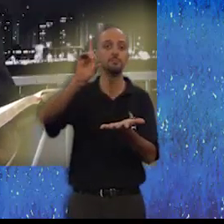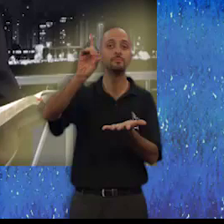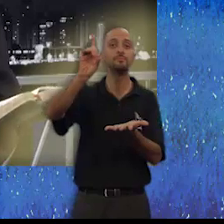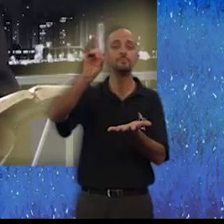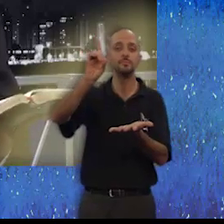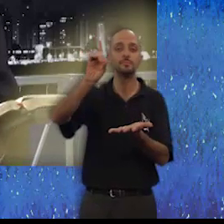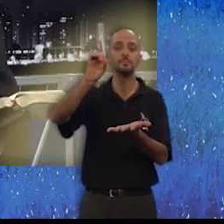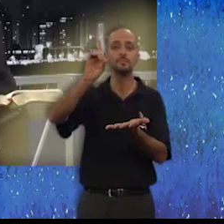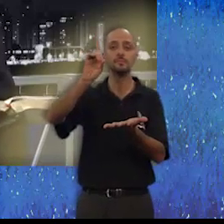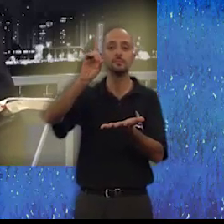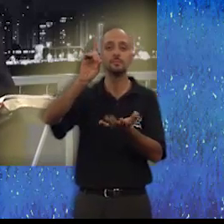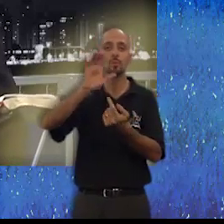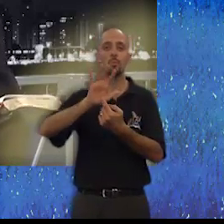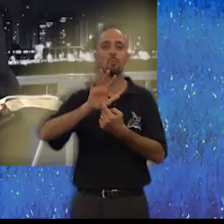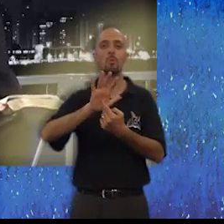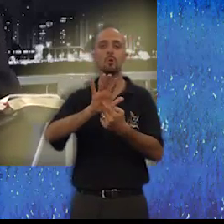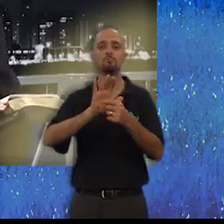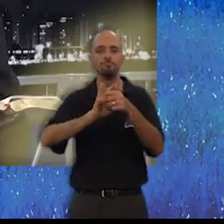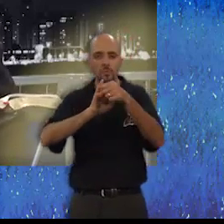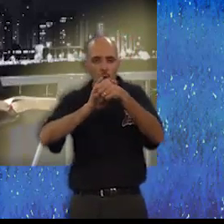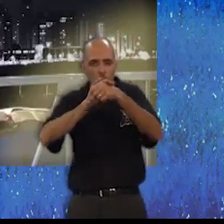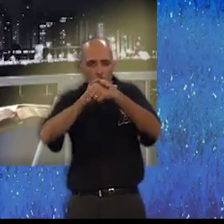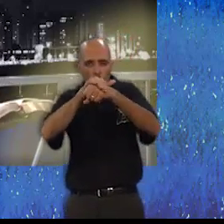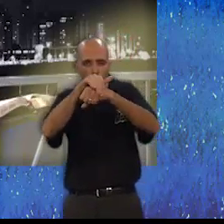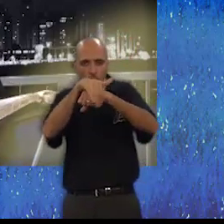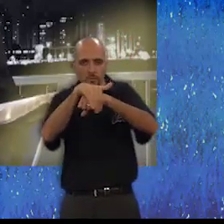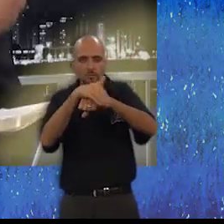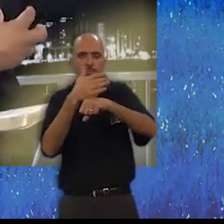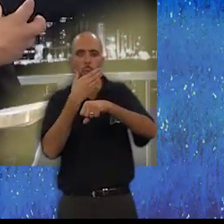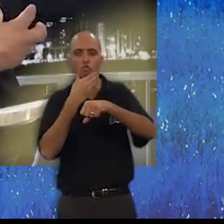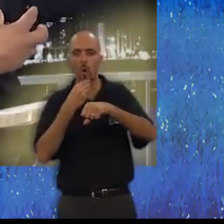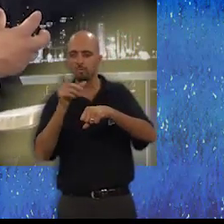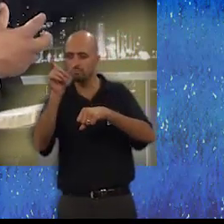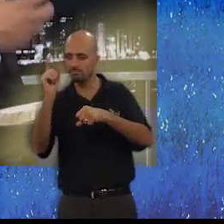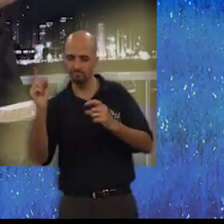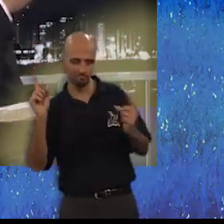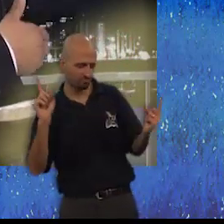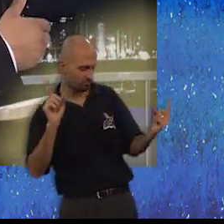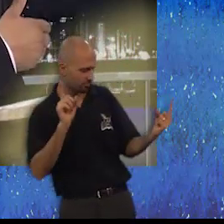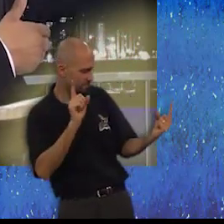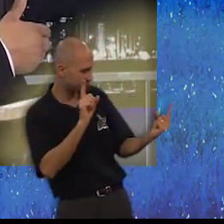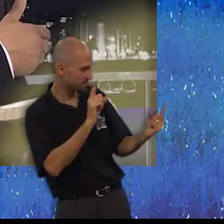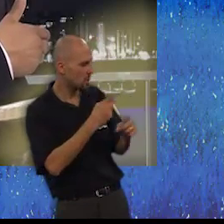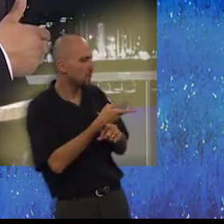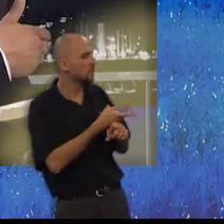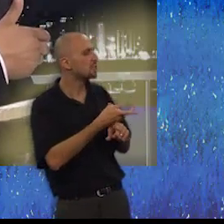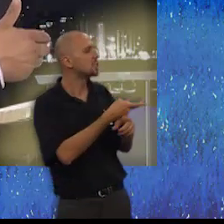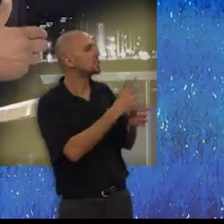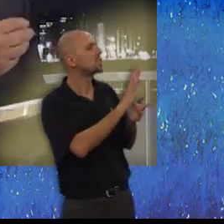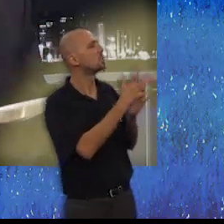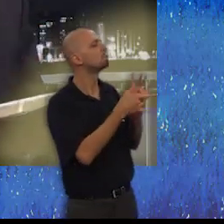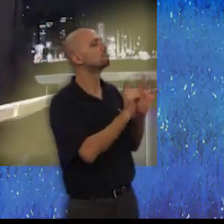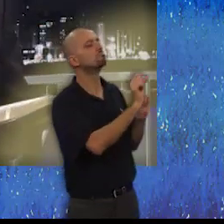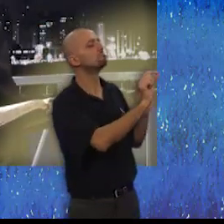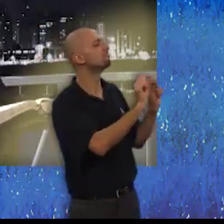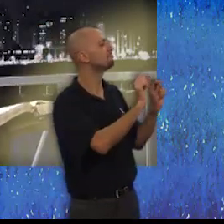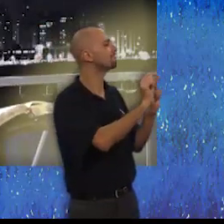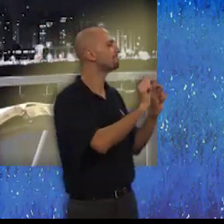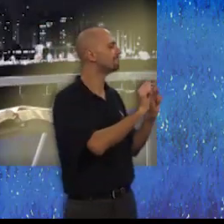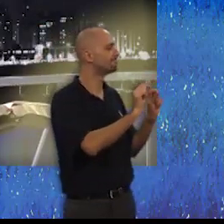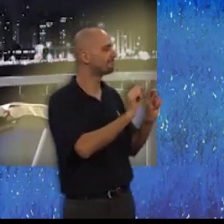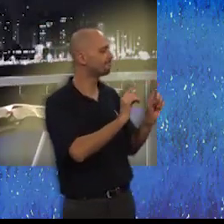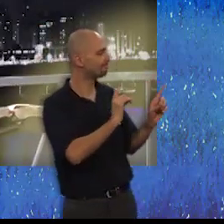homem procurou Jesus à noite. Assim como o jovem rico do primeiro bloco, que a gente falou no primeiro bloco, procurou